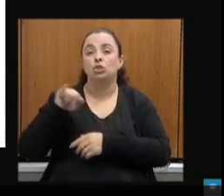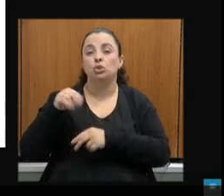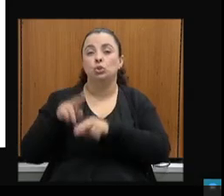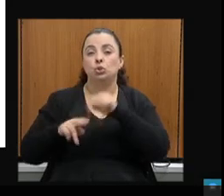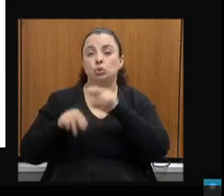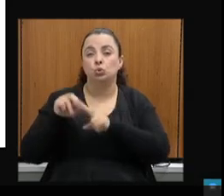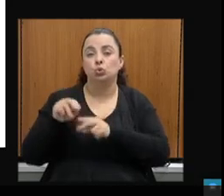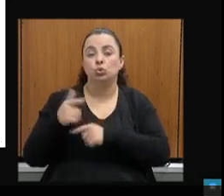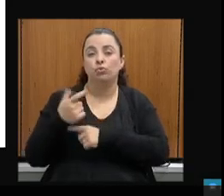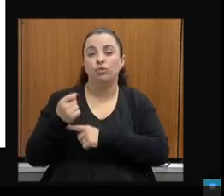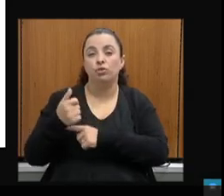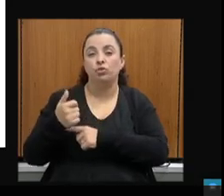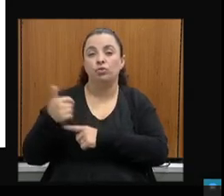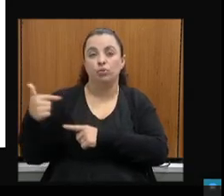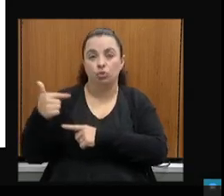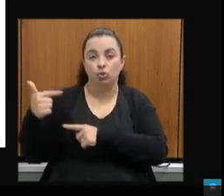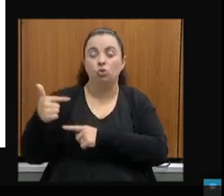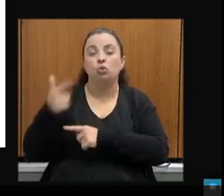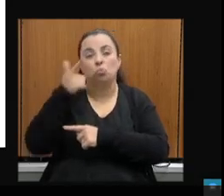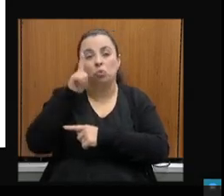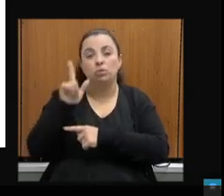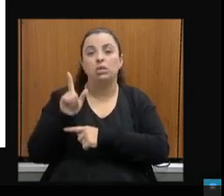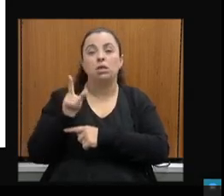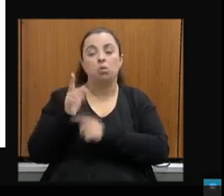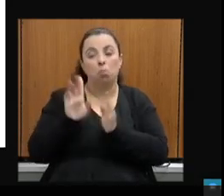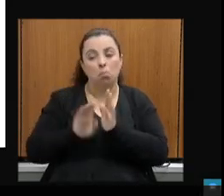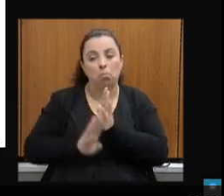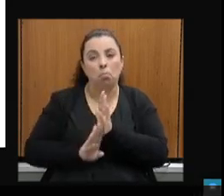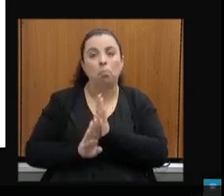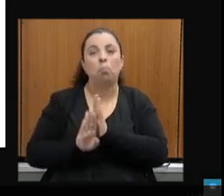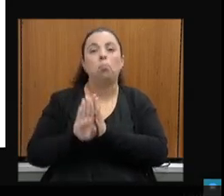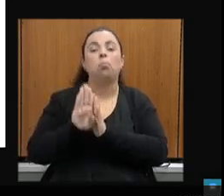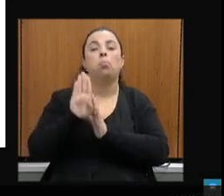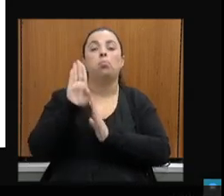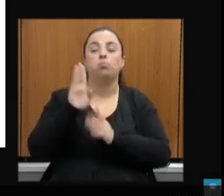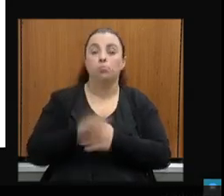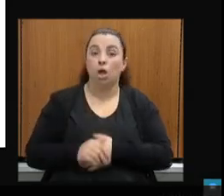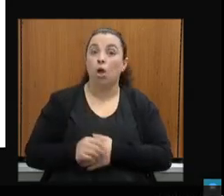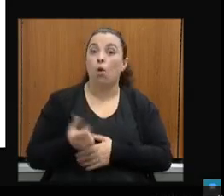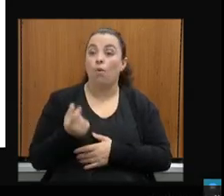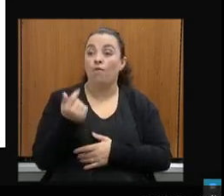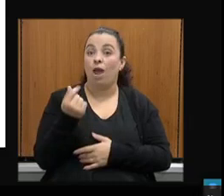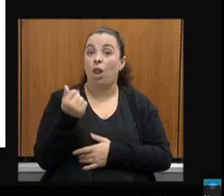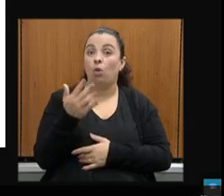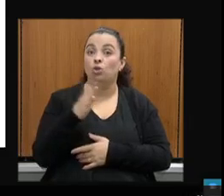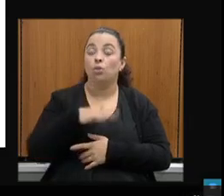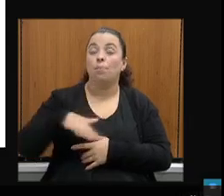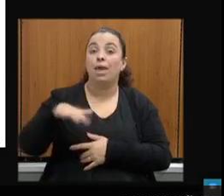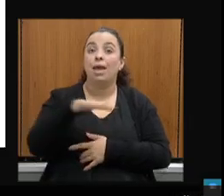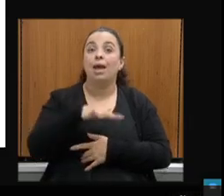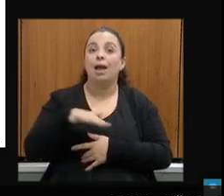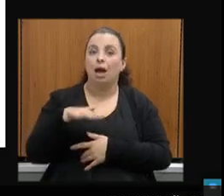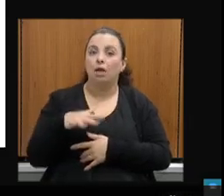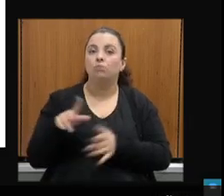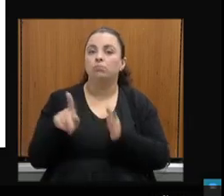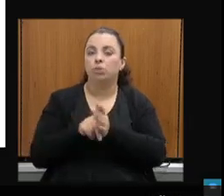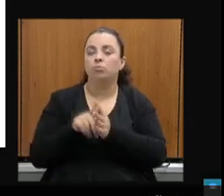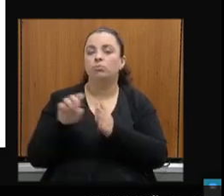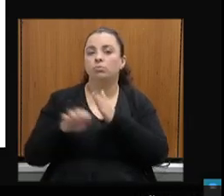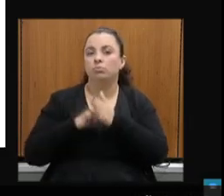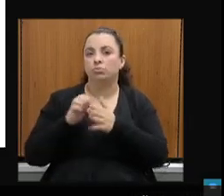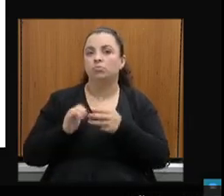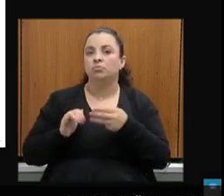aí uma forte recuperação no valor de mercado da empresa Recuperação é essa que vem é